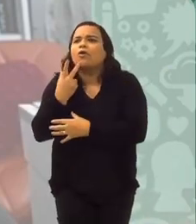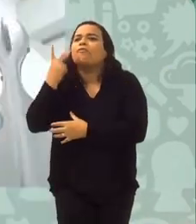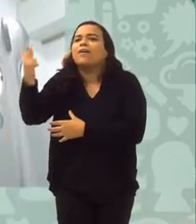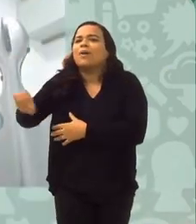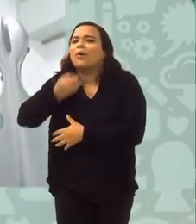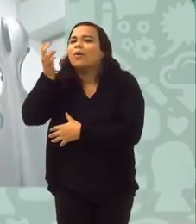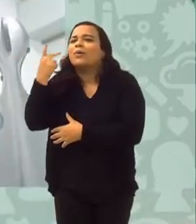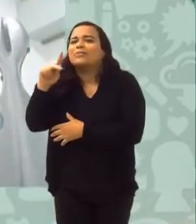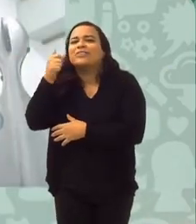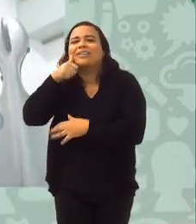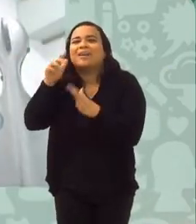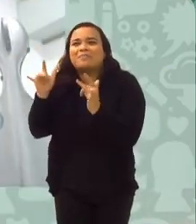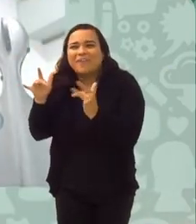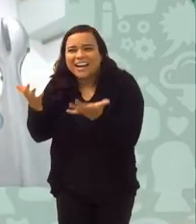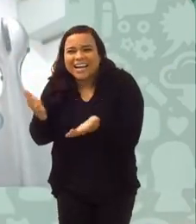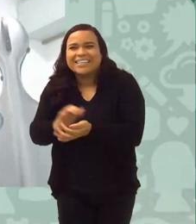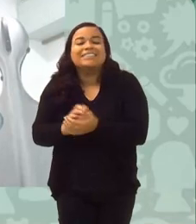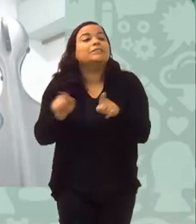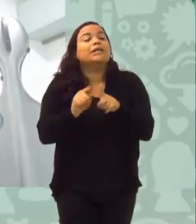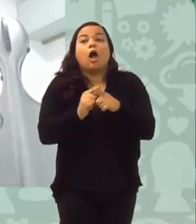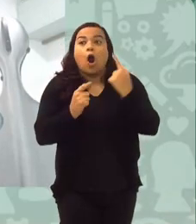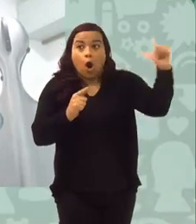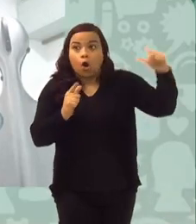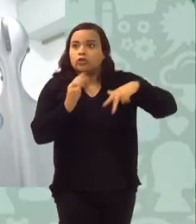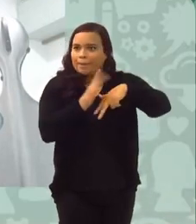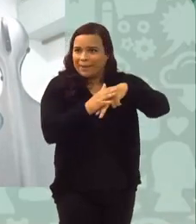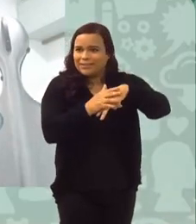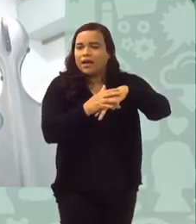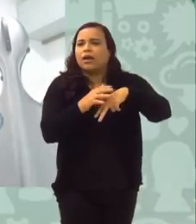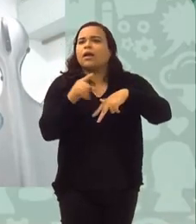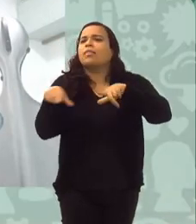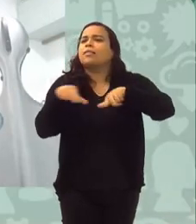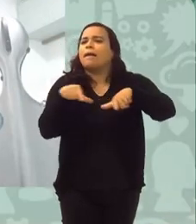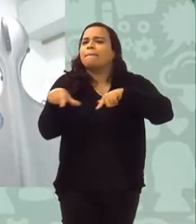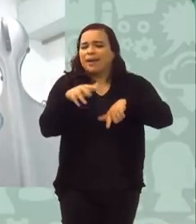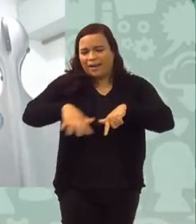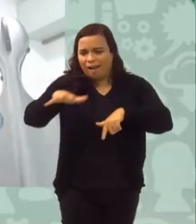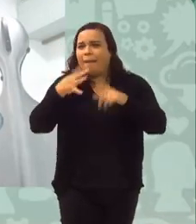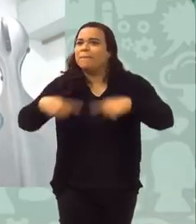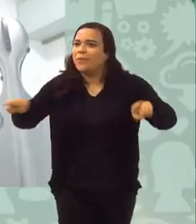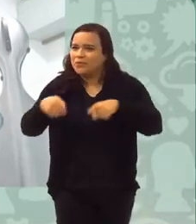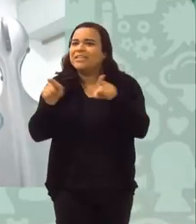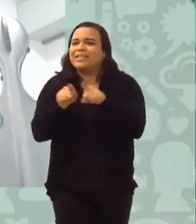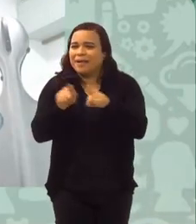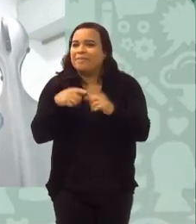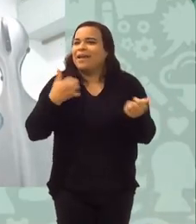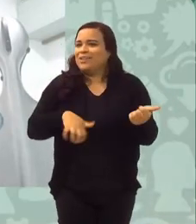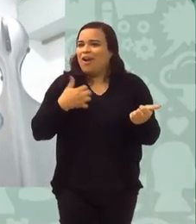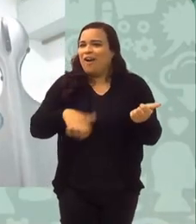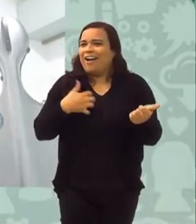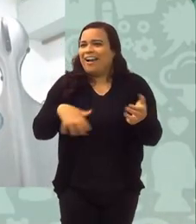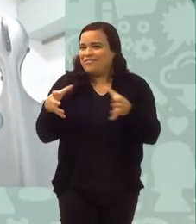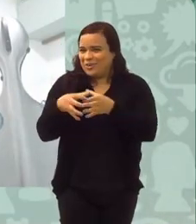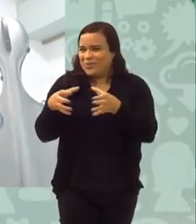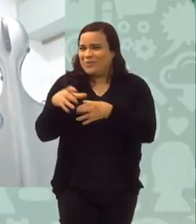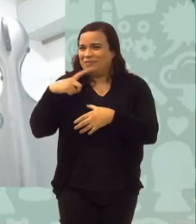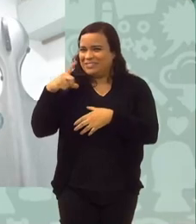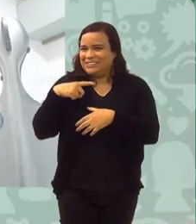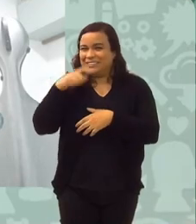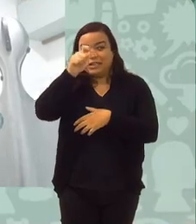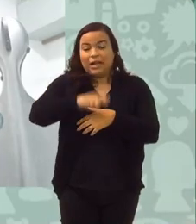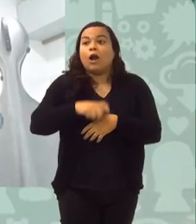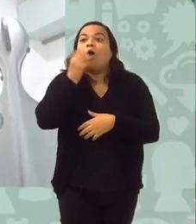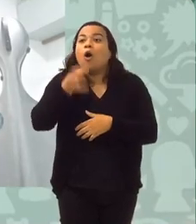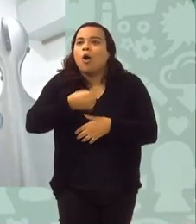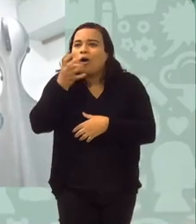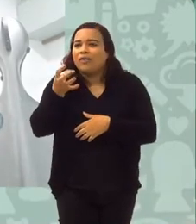ela. Tinha um outro que também trabalhava com música, também tocava numa banda, estava compondo uma